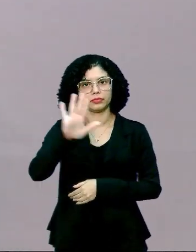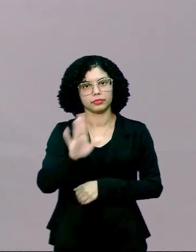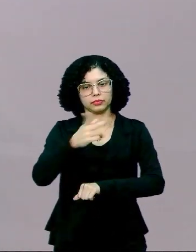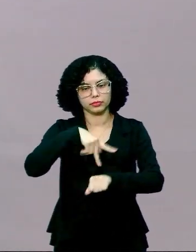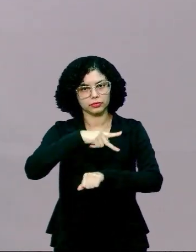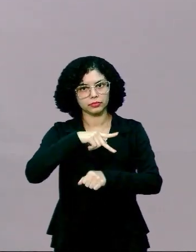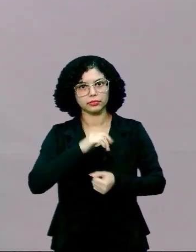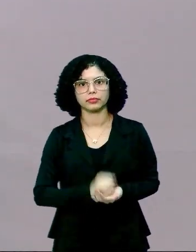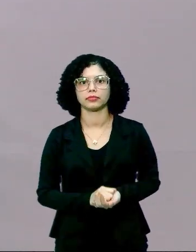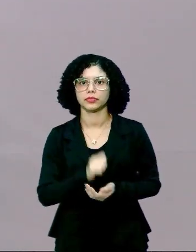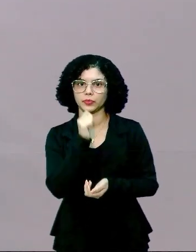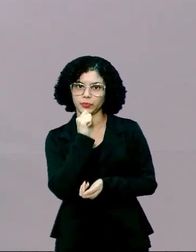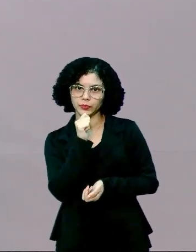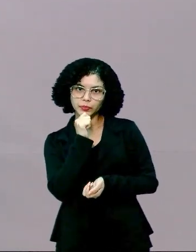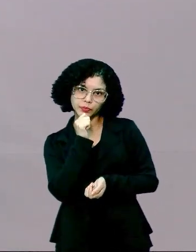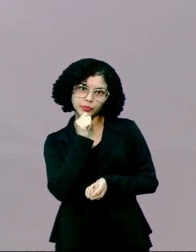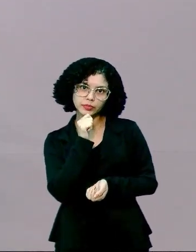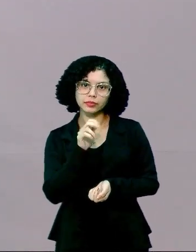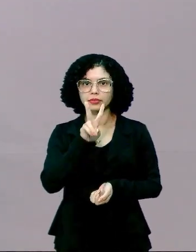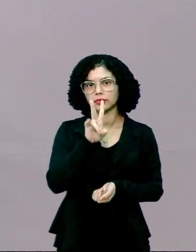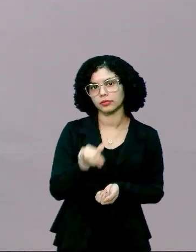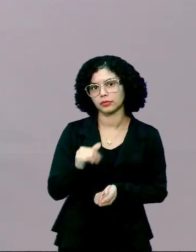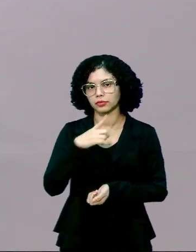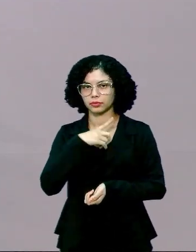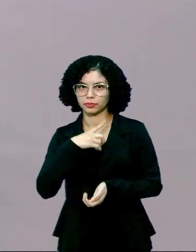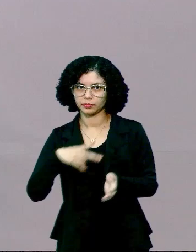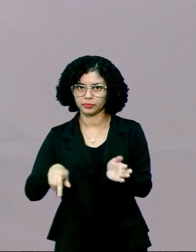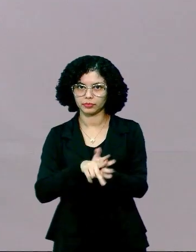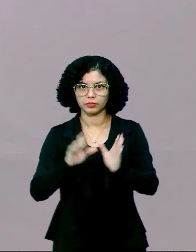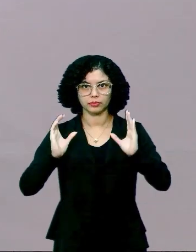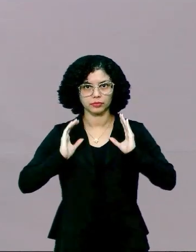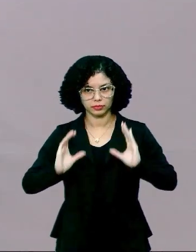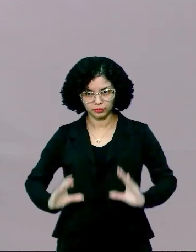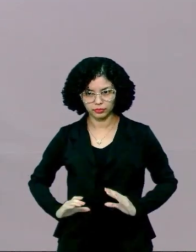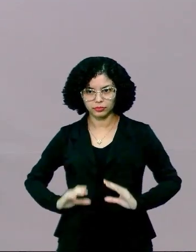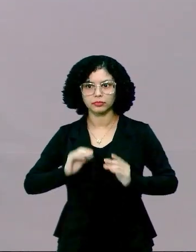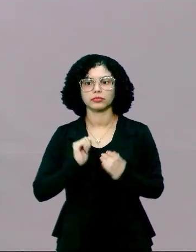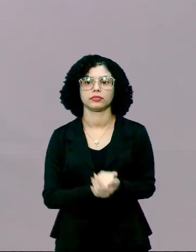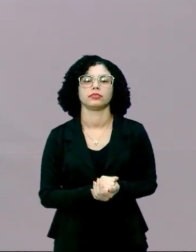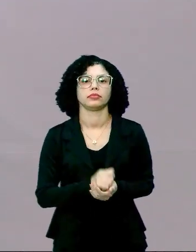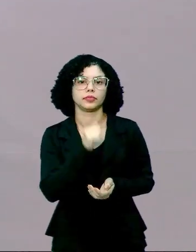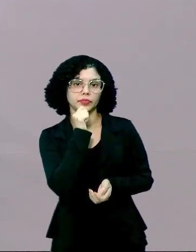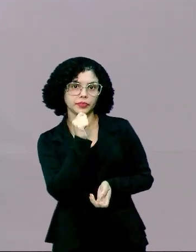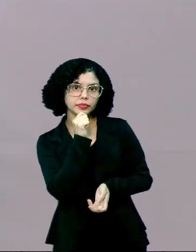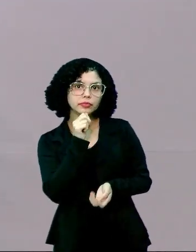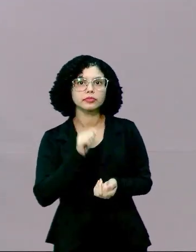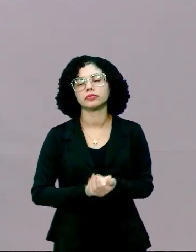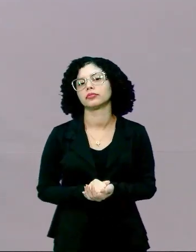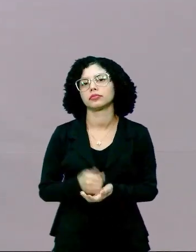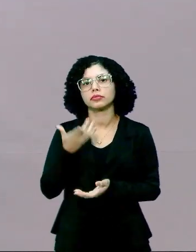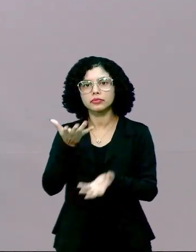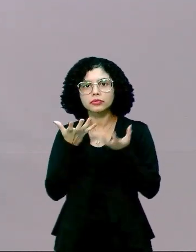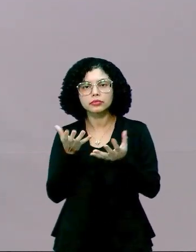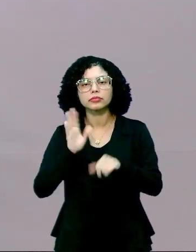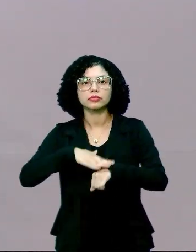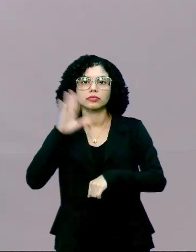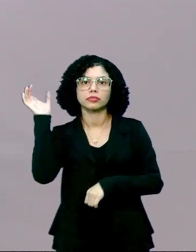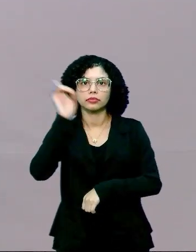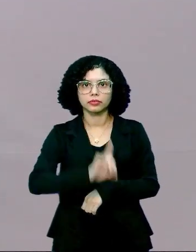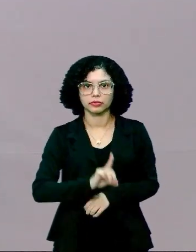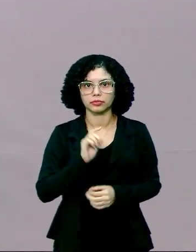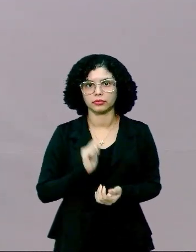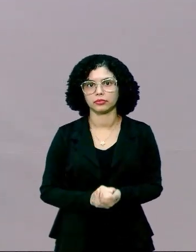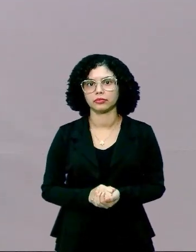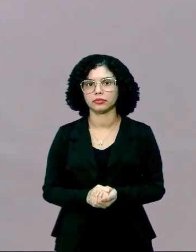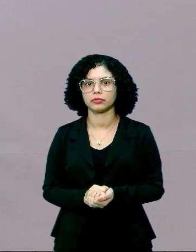um país, não necessariamente você vai ser um cidadão, porque o cidadão ele requer mais direitos e deveres, como